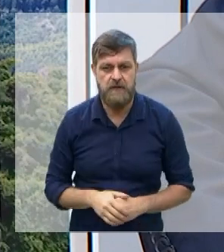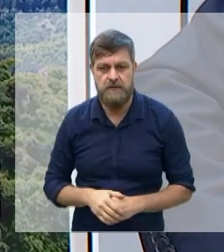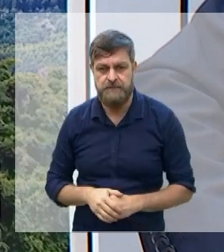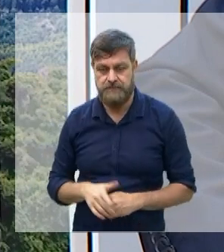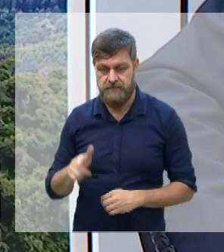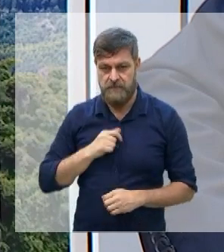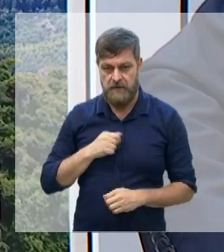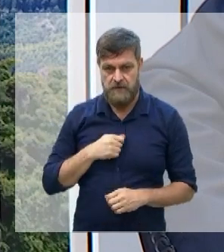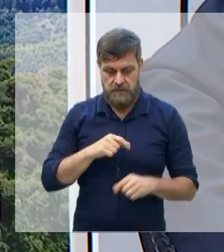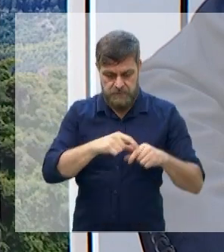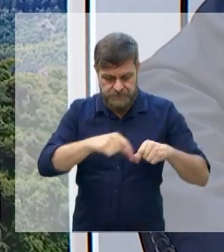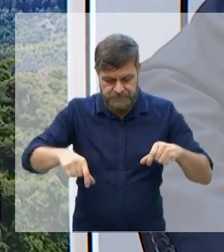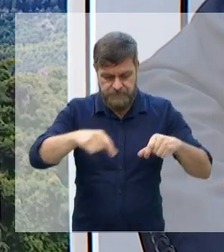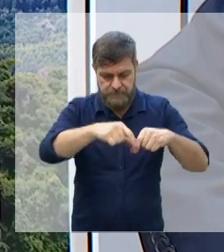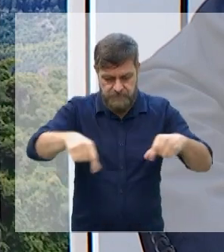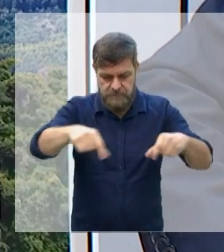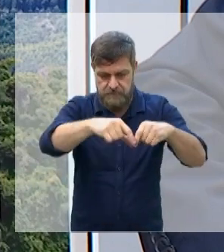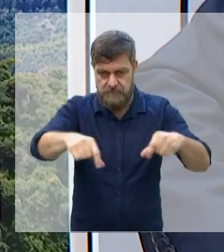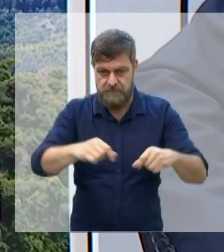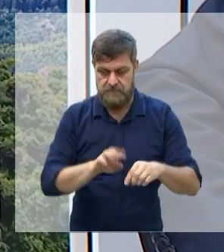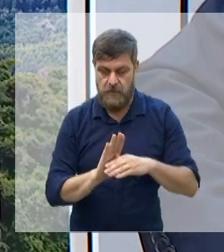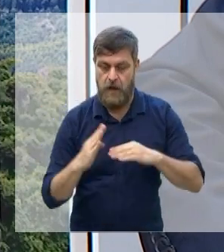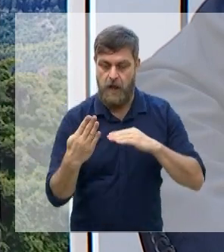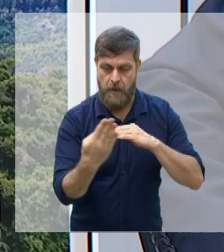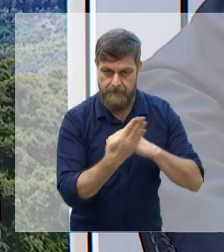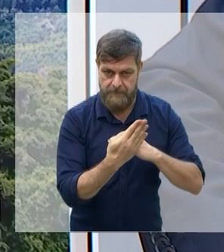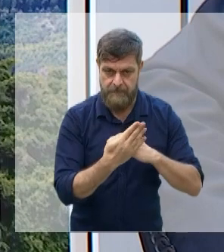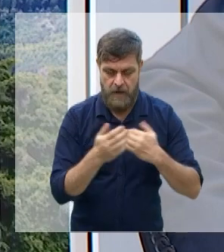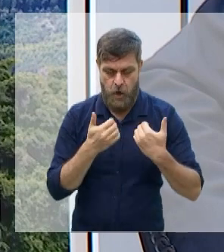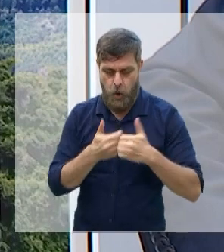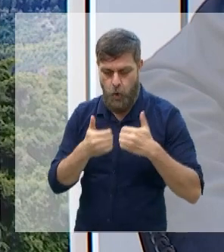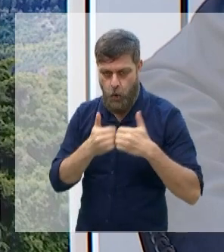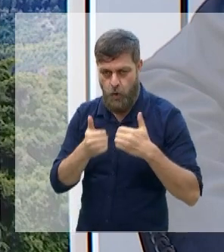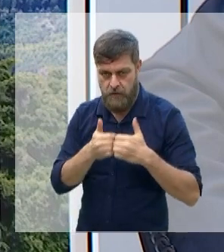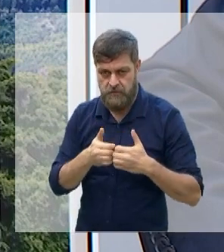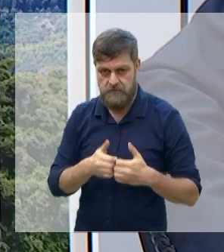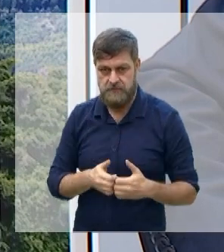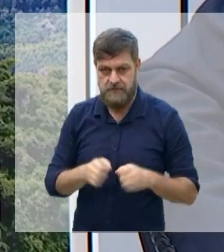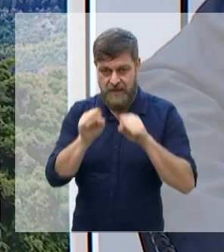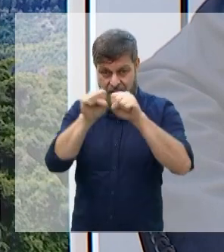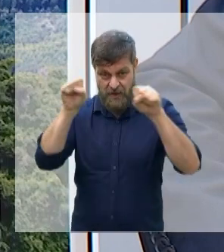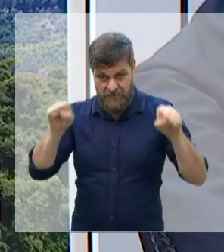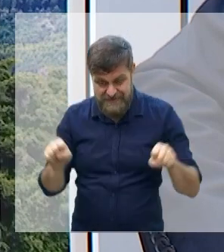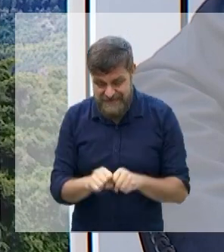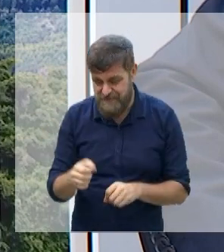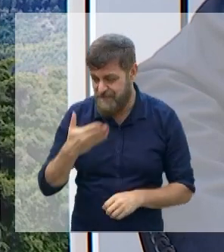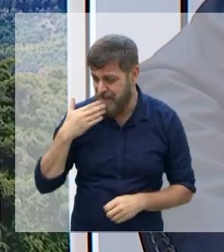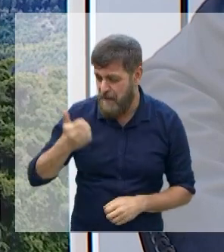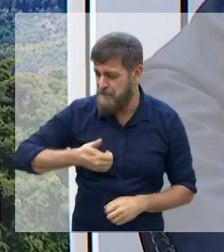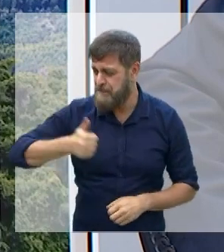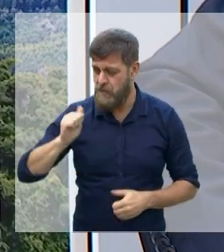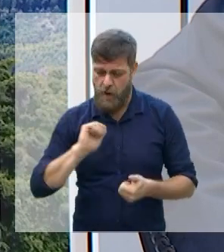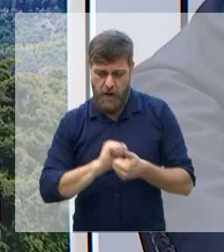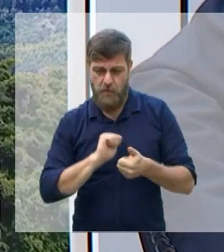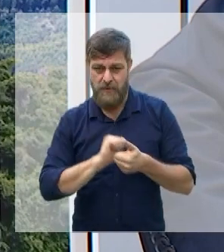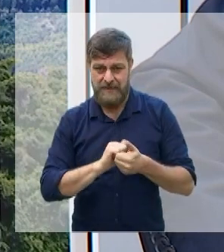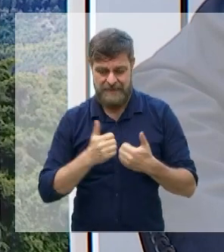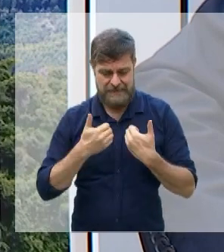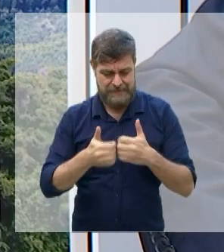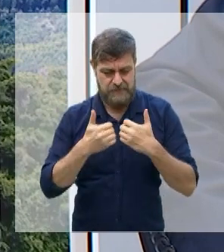alimentados pelas linhas dentro dos bairros com esse por com esse sistema além de melhorar a qualidade do sistema de